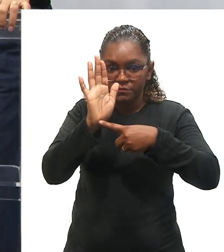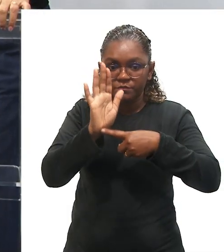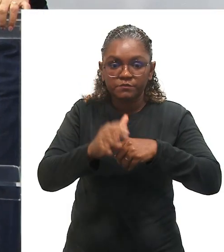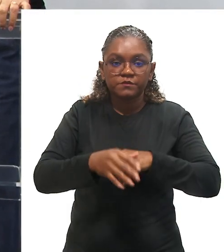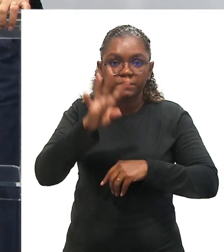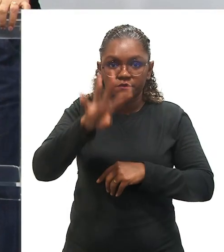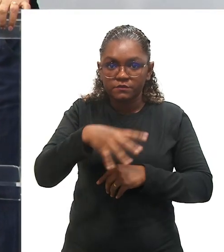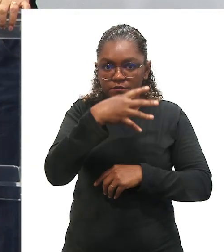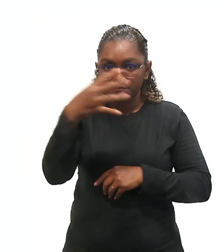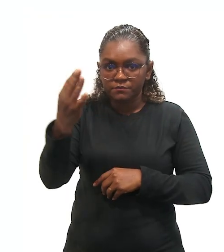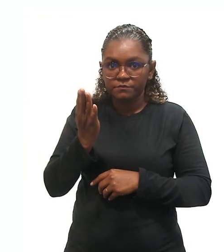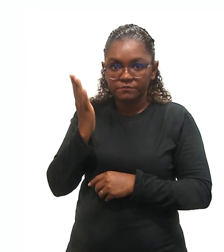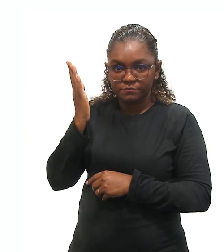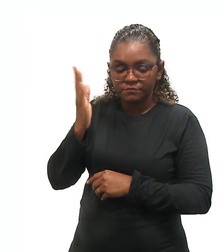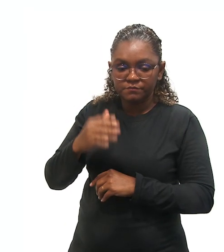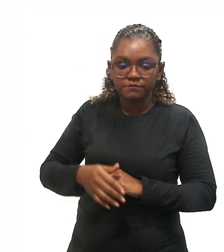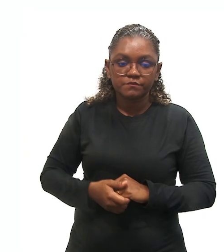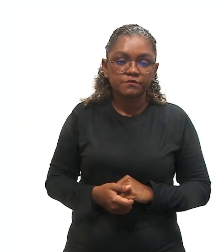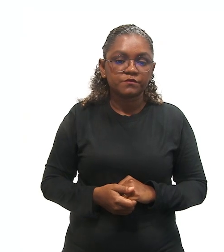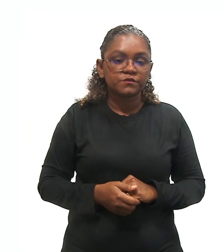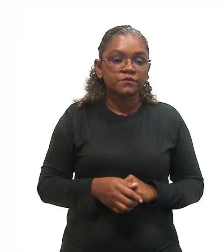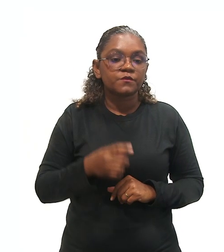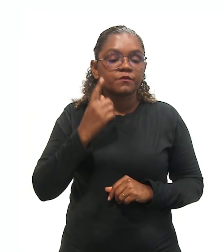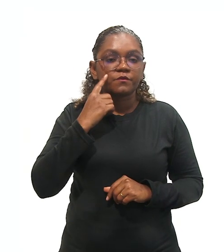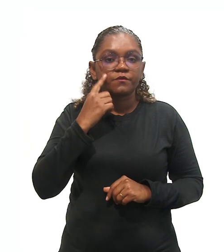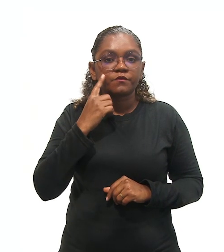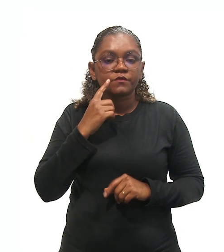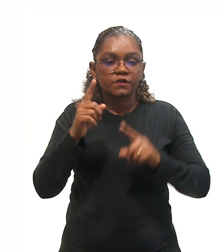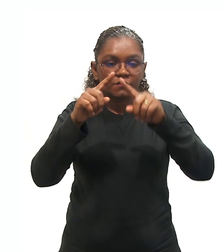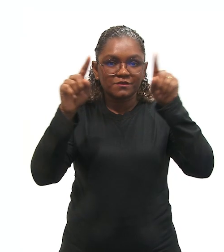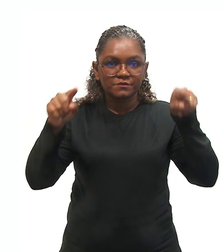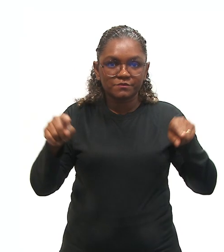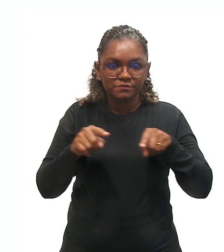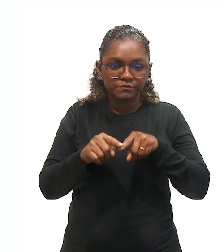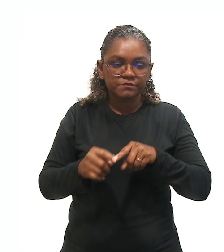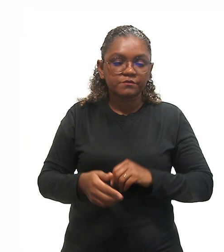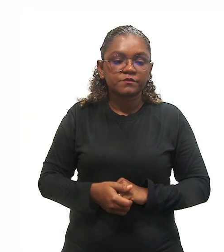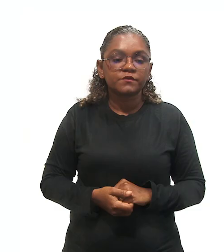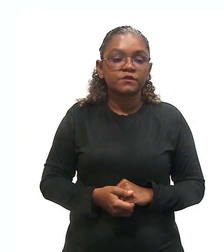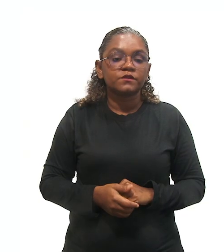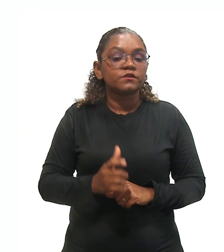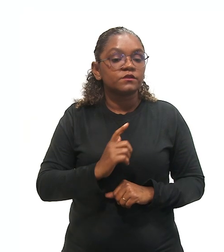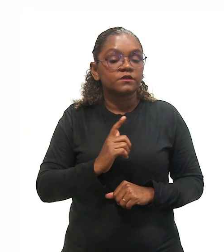vocês. A natureza de informação, desculpa, patrimonial,